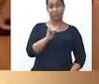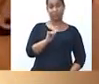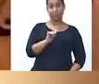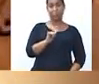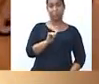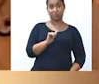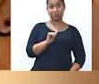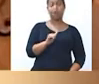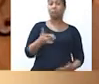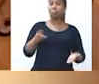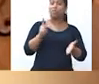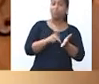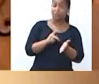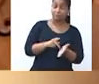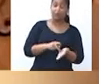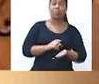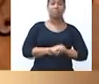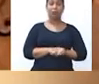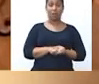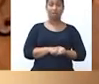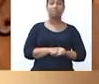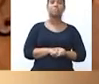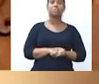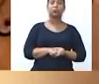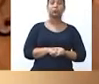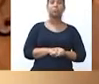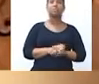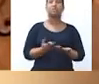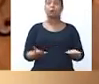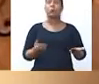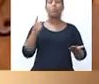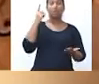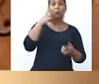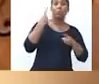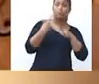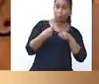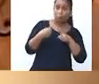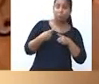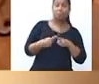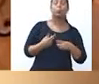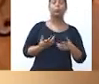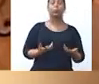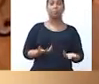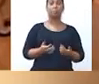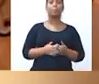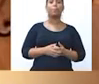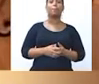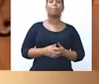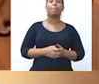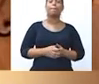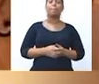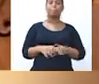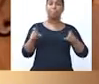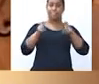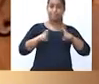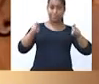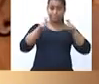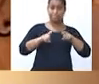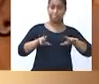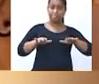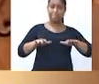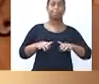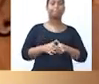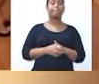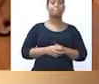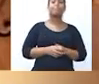disso aí, né? Não é verdade? E sabe que tem um porquê isso, né? A ciência da